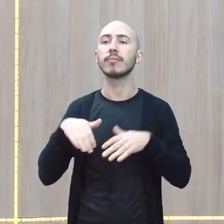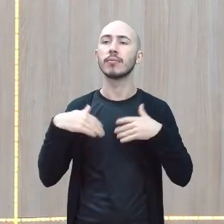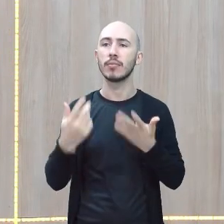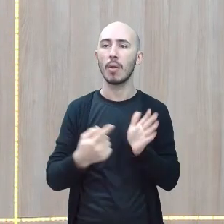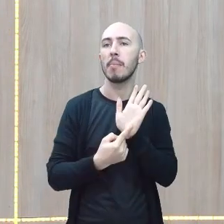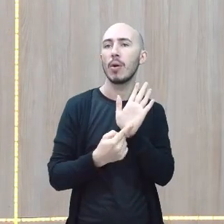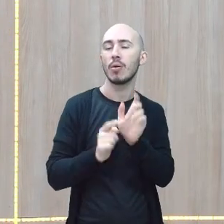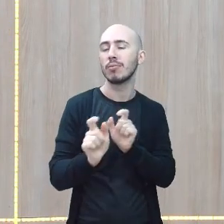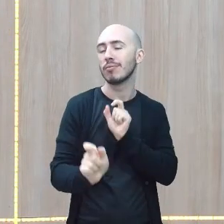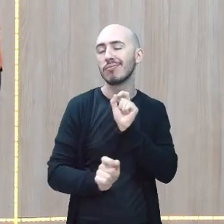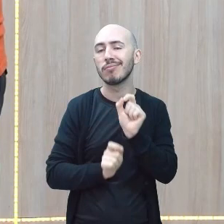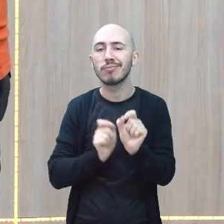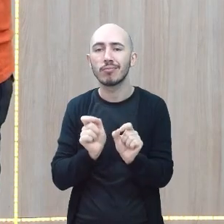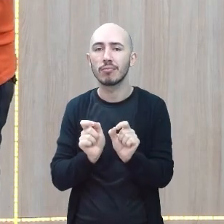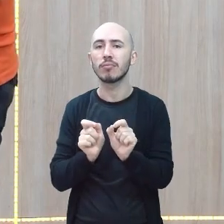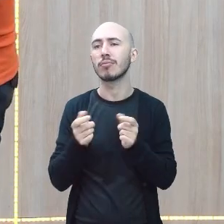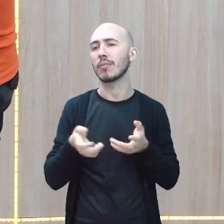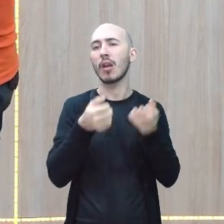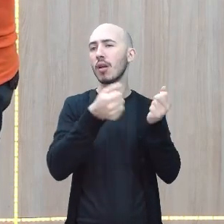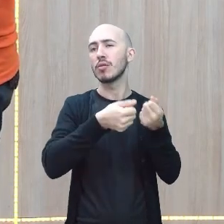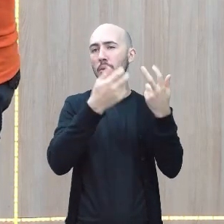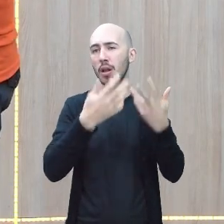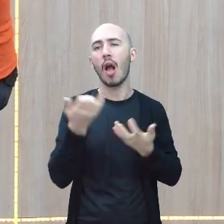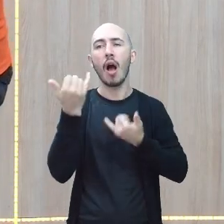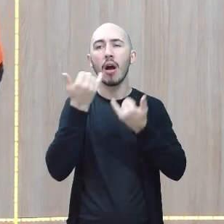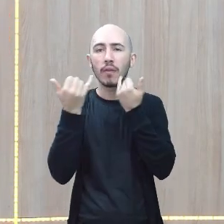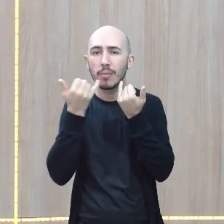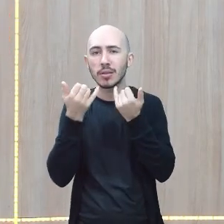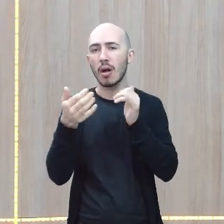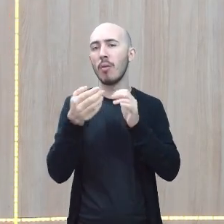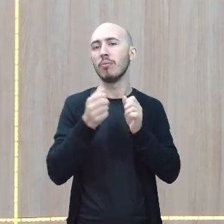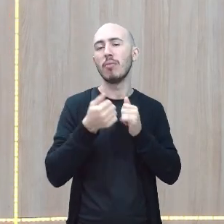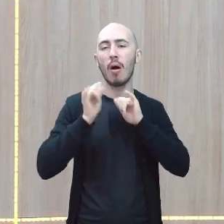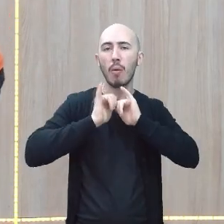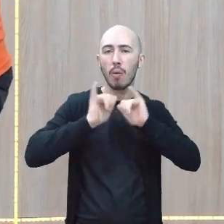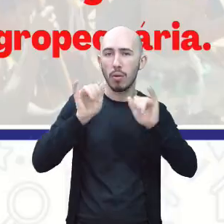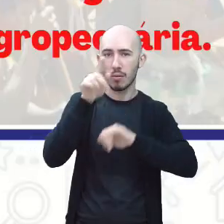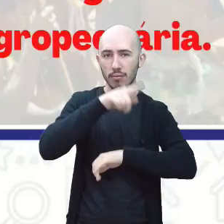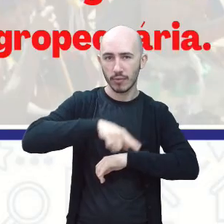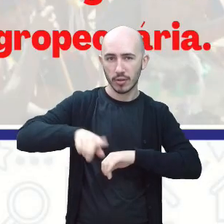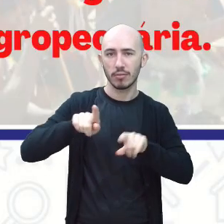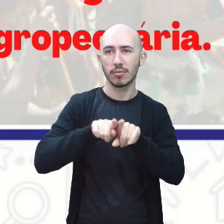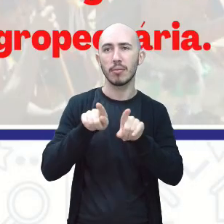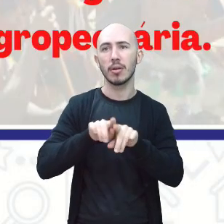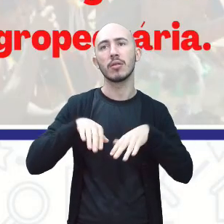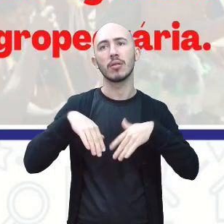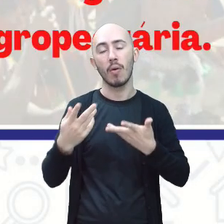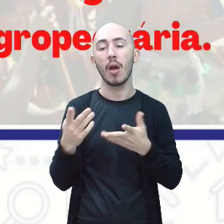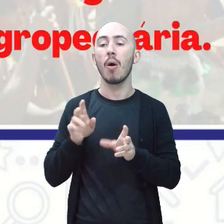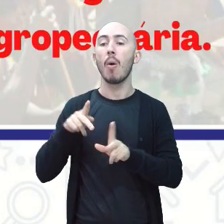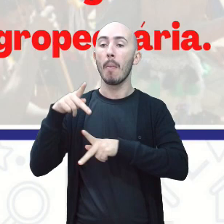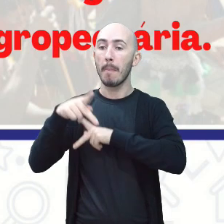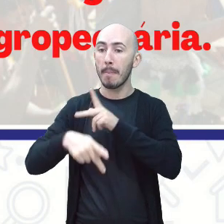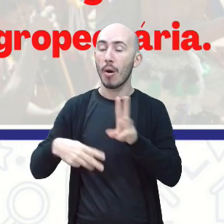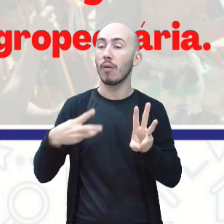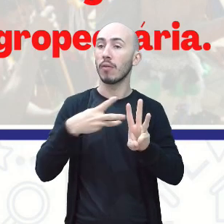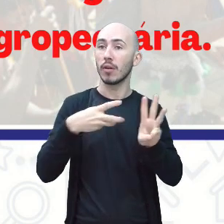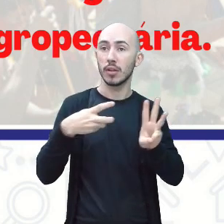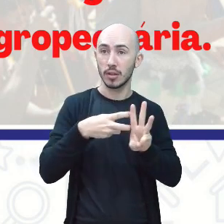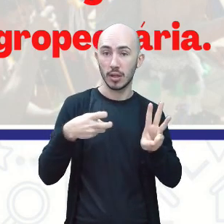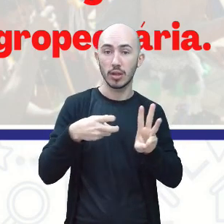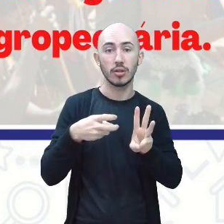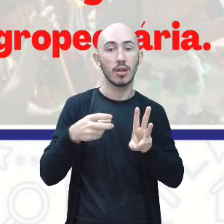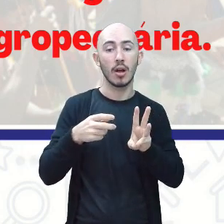pouco, né, de dados dessa tribo. É uma das etnias, né, indígenas de maior população em